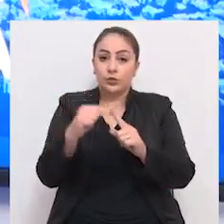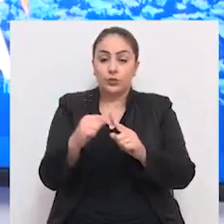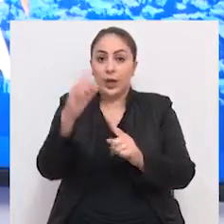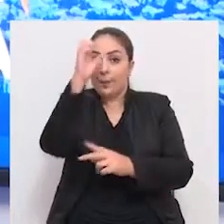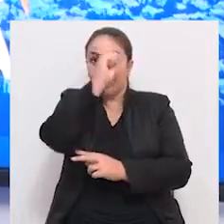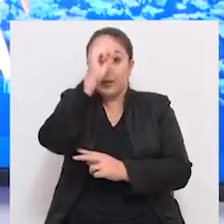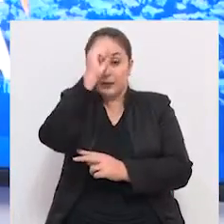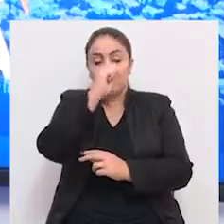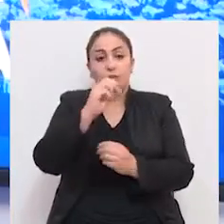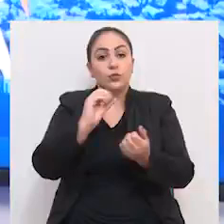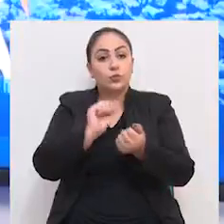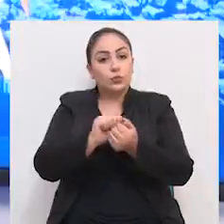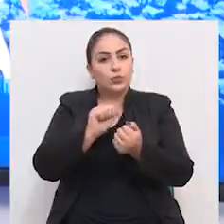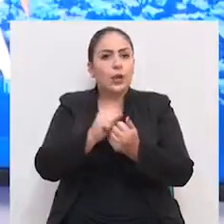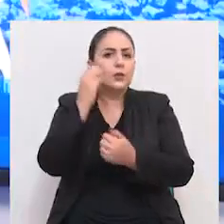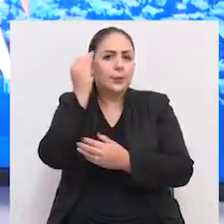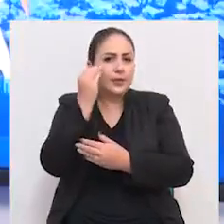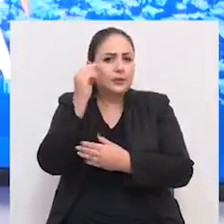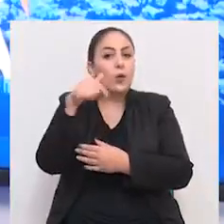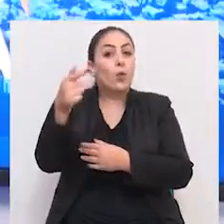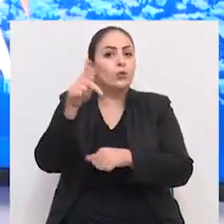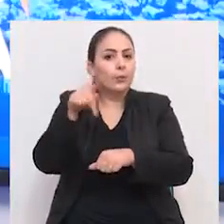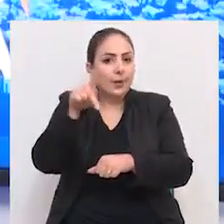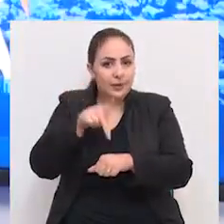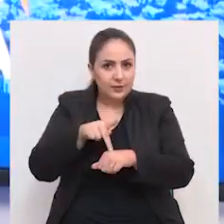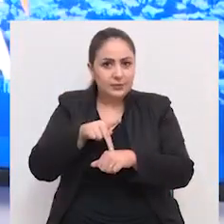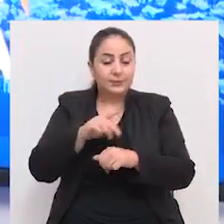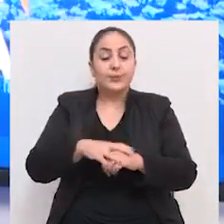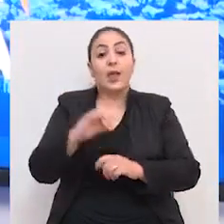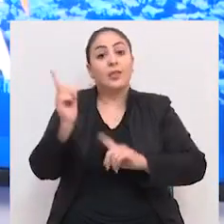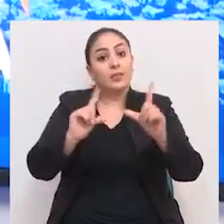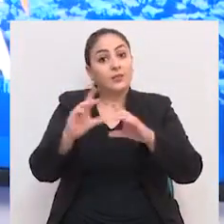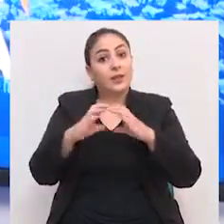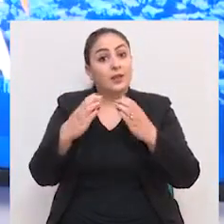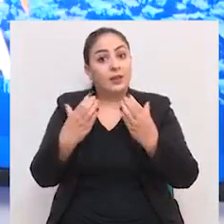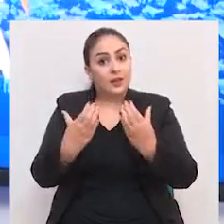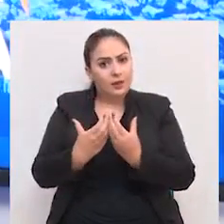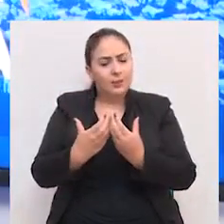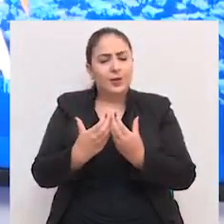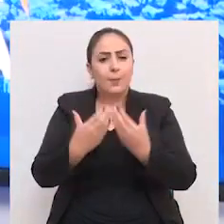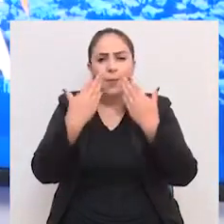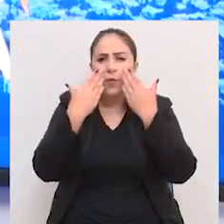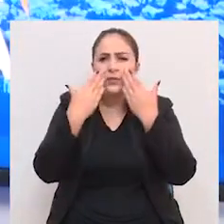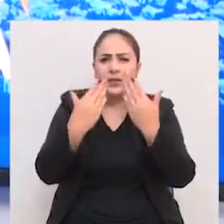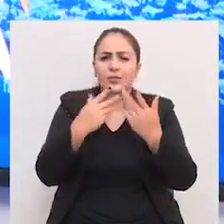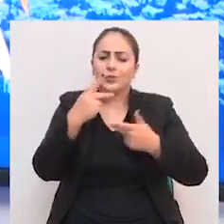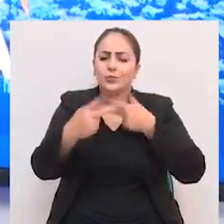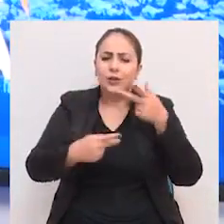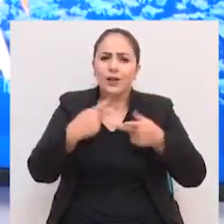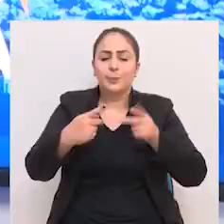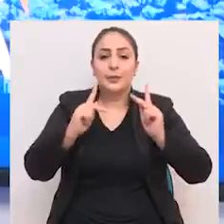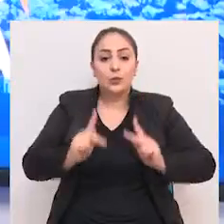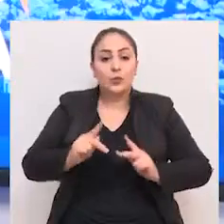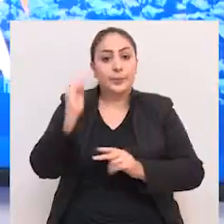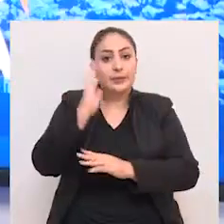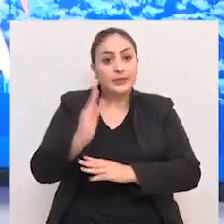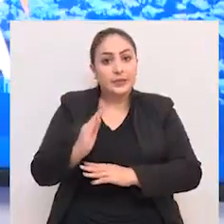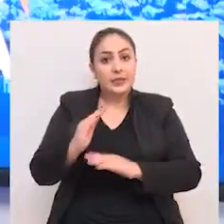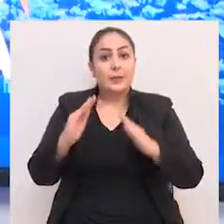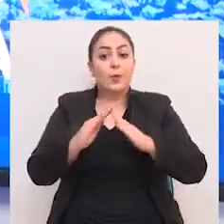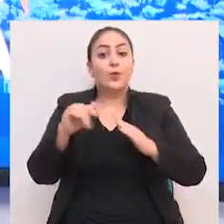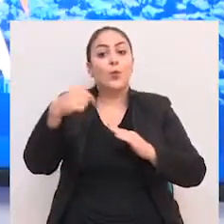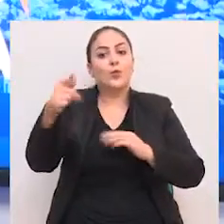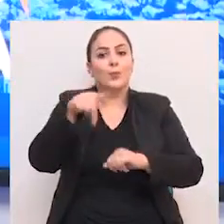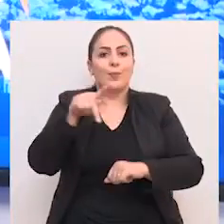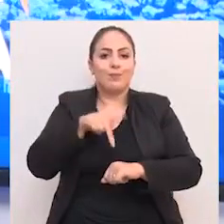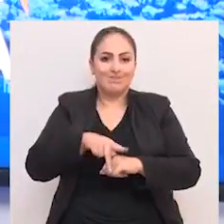Com o propósito de aprender com as experiências de outros países, a TV Câmara tem mostrado depoimentos de brasileiros que